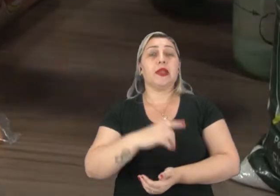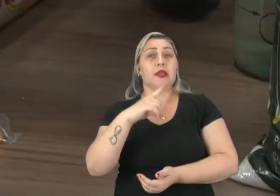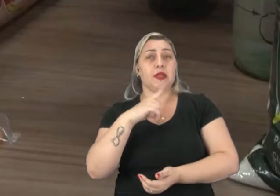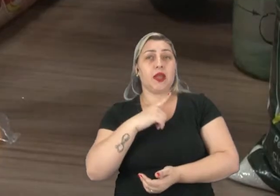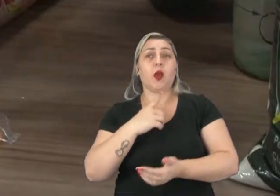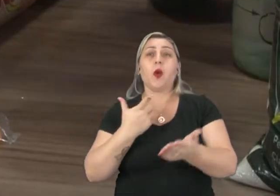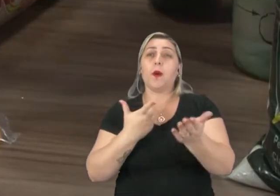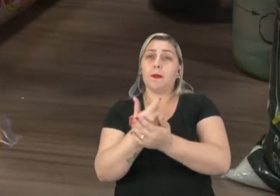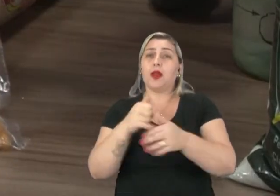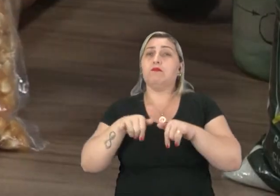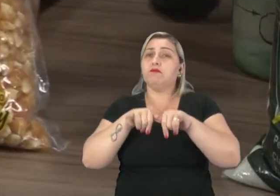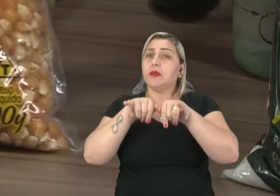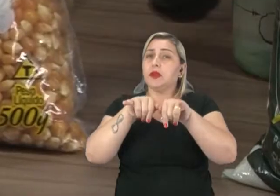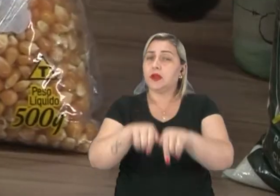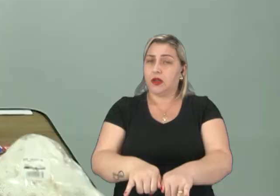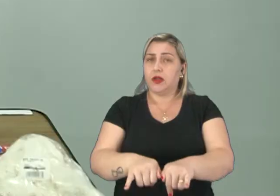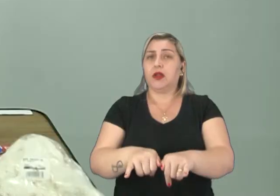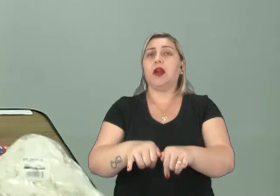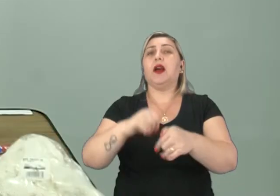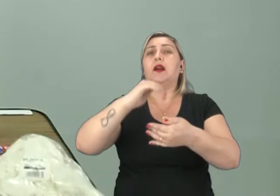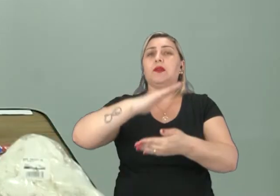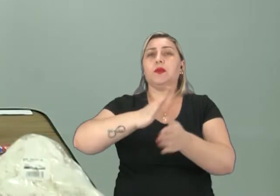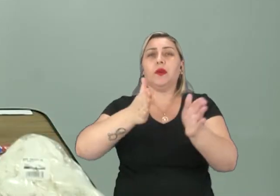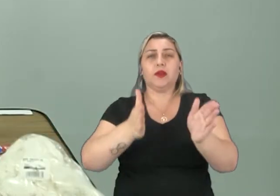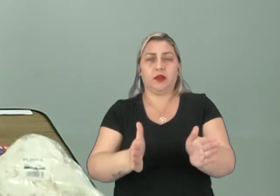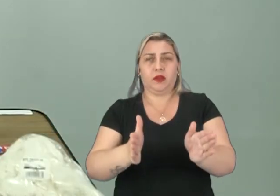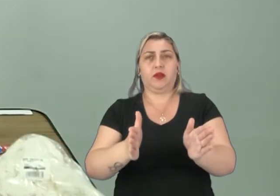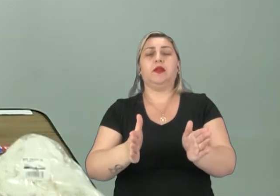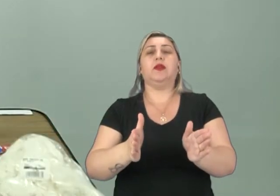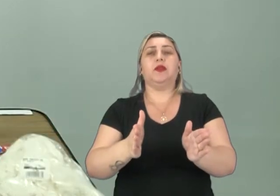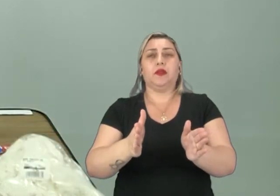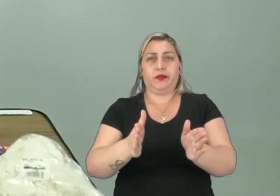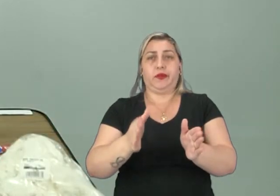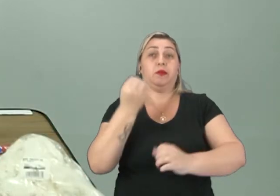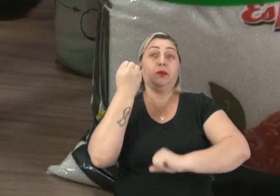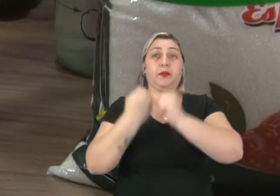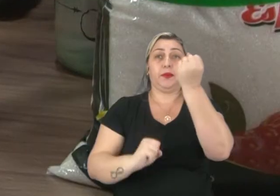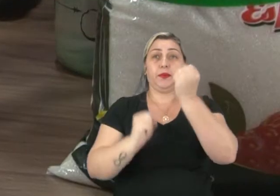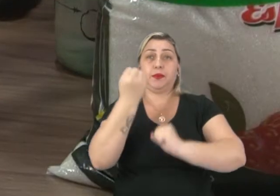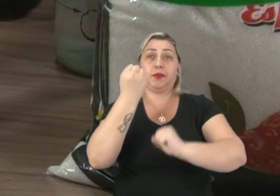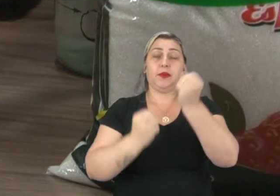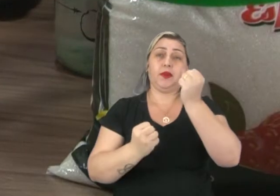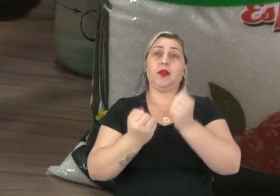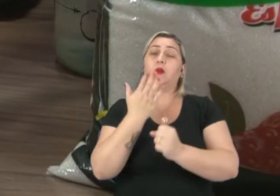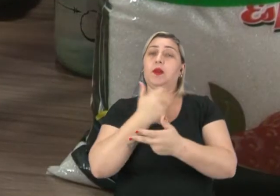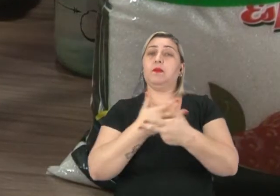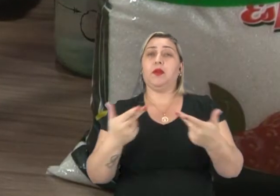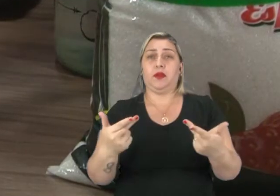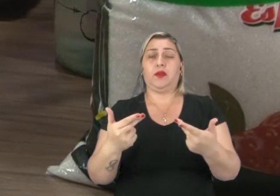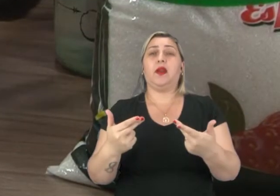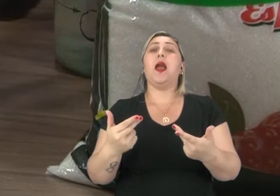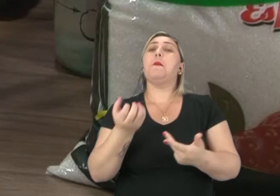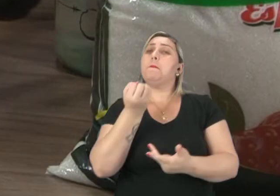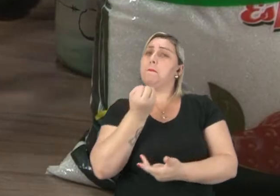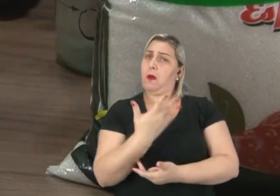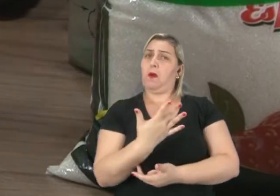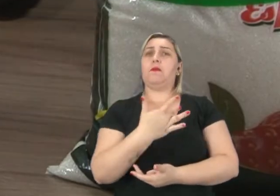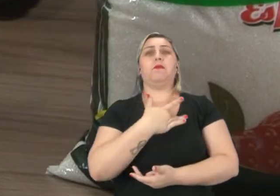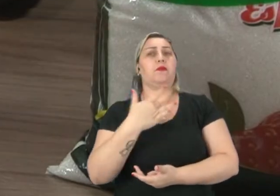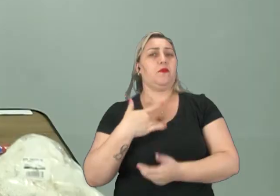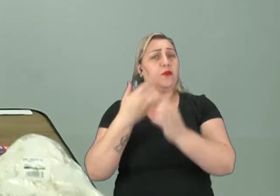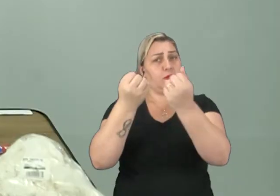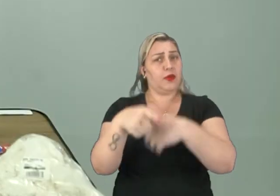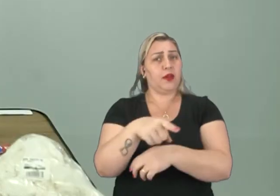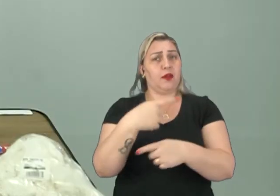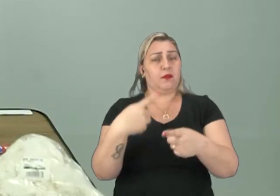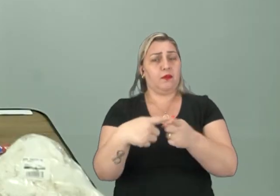ser comprada em mercado, tá em saquinho e tal, passar por um processo de industrialização, ela é um alimento bastante saudável. Eu vou explicar